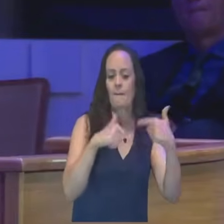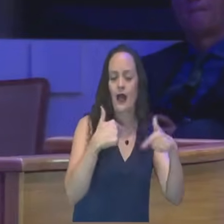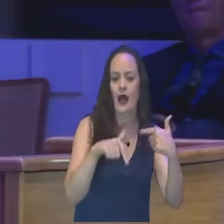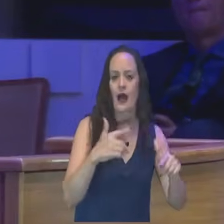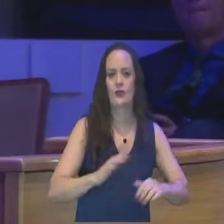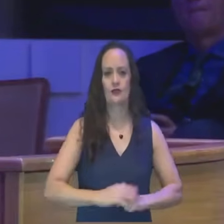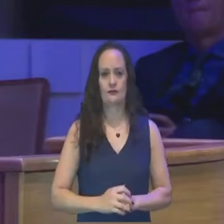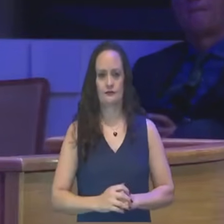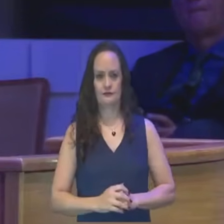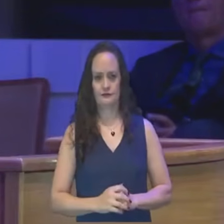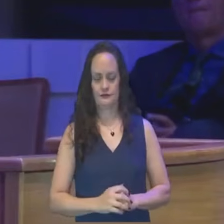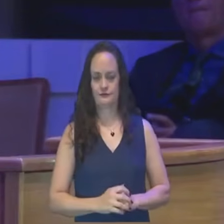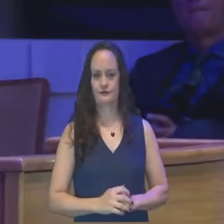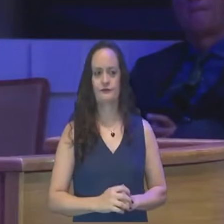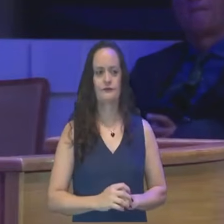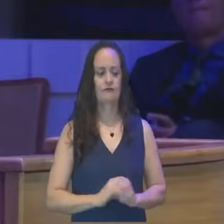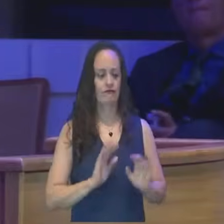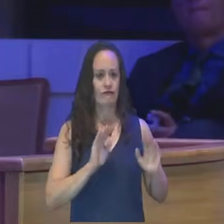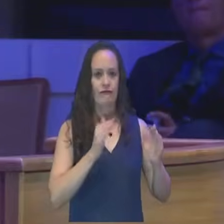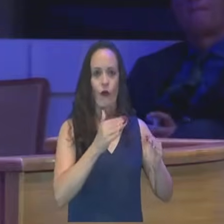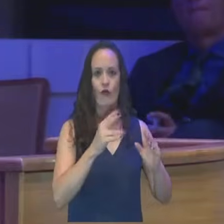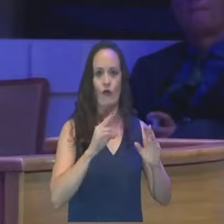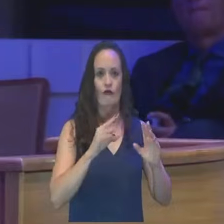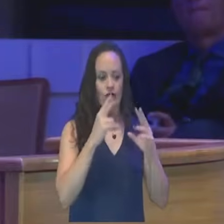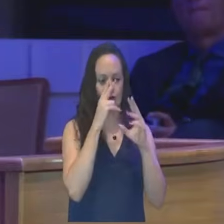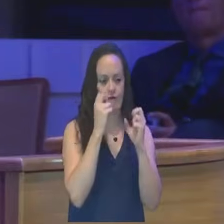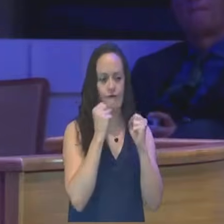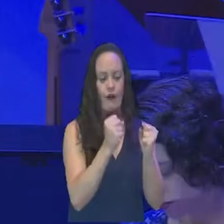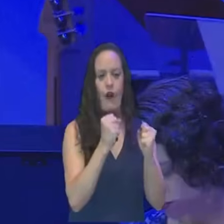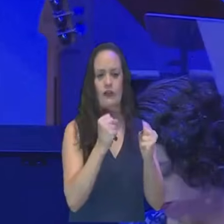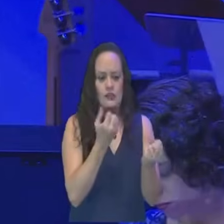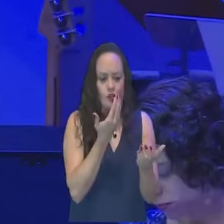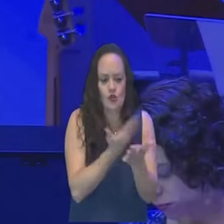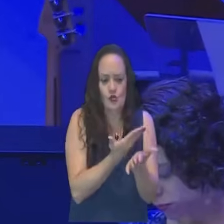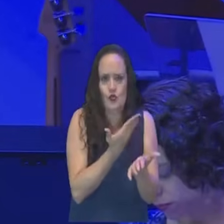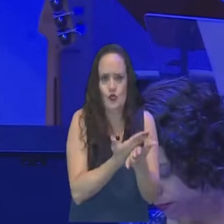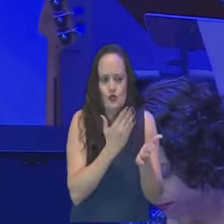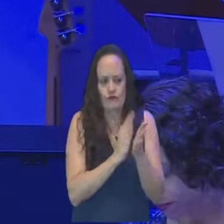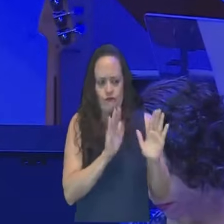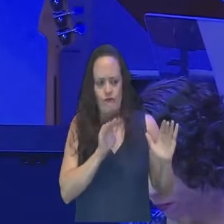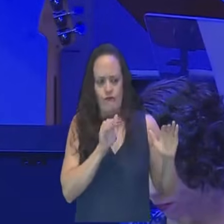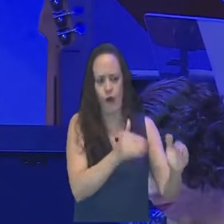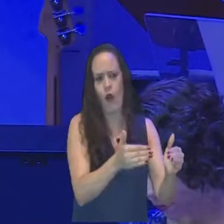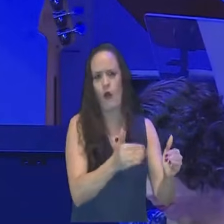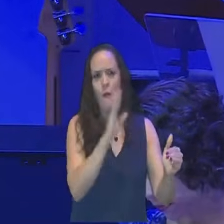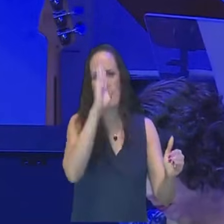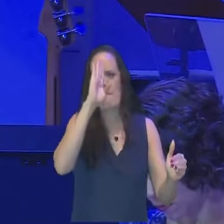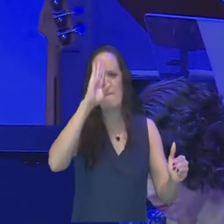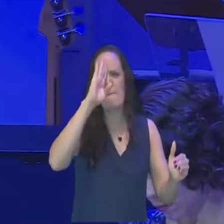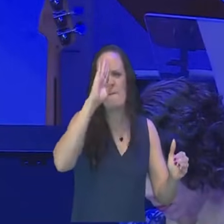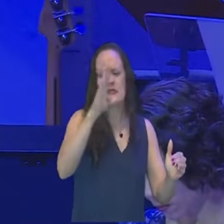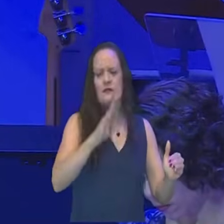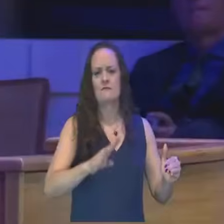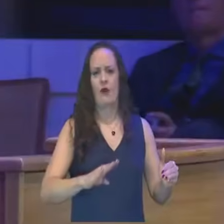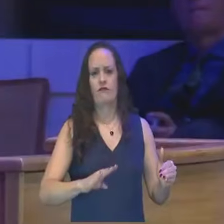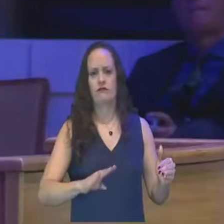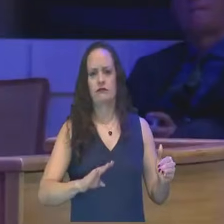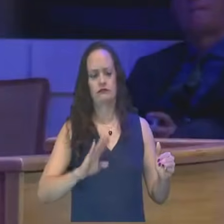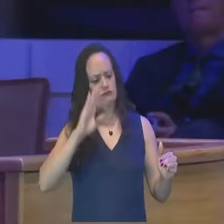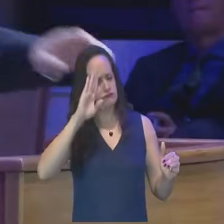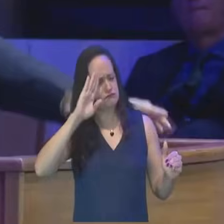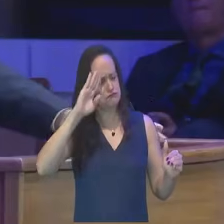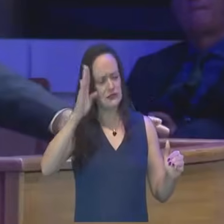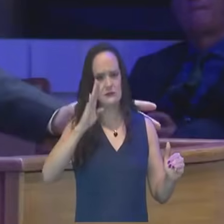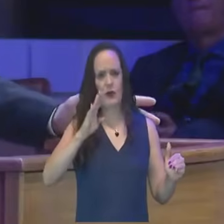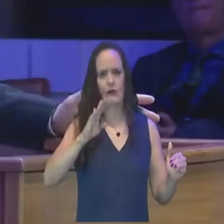trabalho, quando o trabalho ou o estudo passa a ser o nosso único propósito.